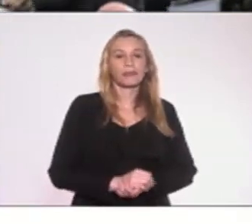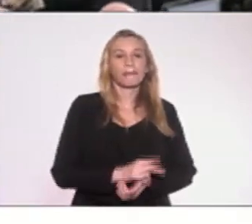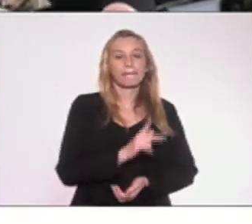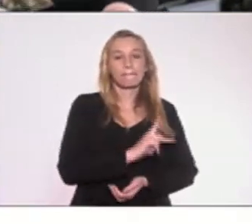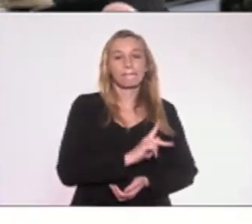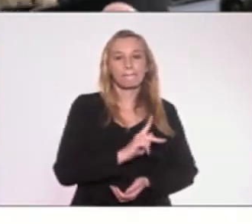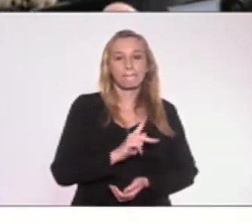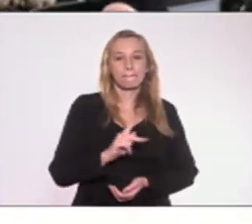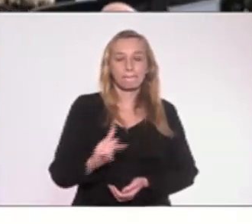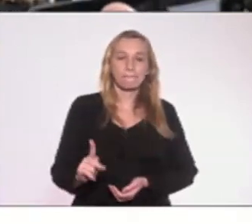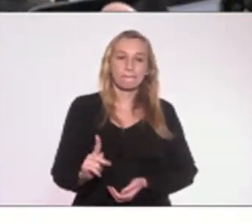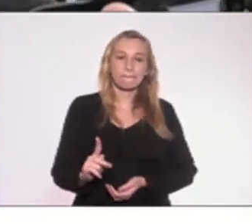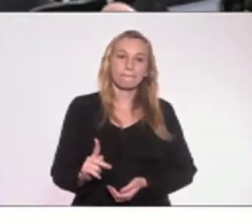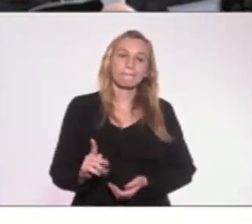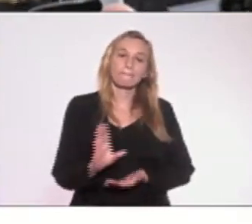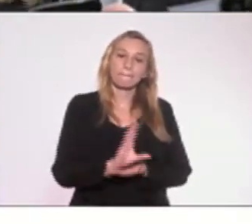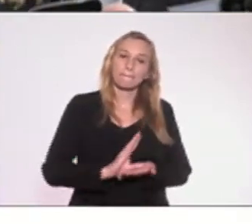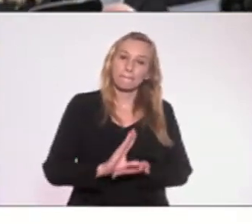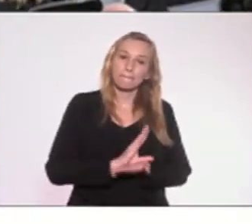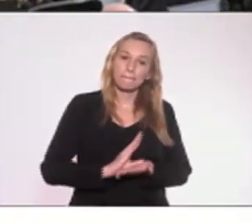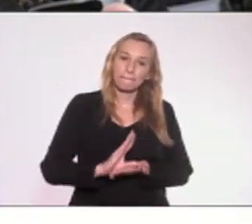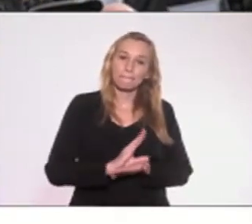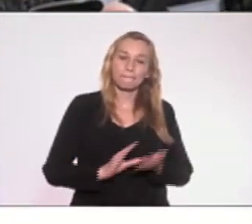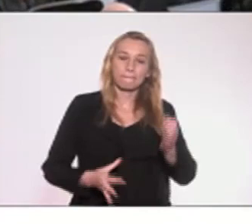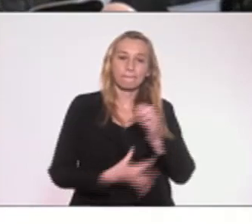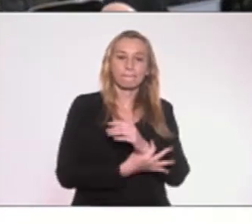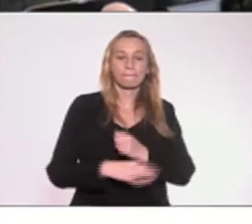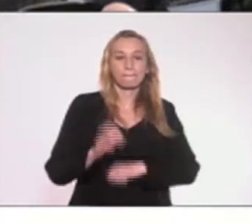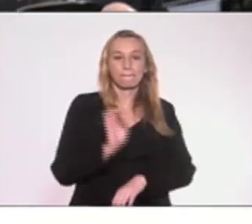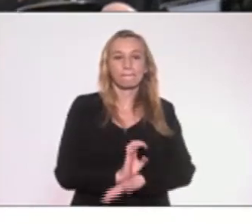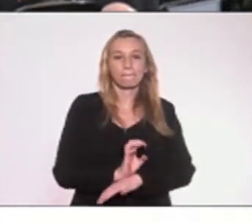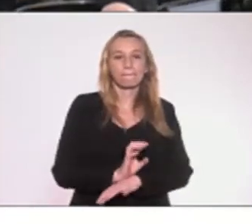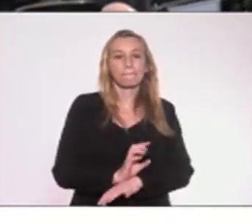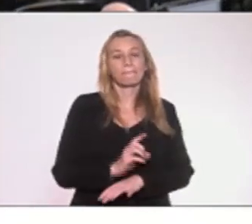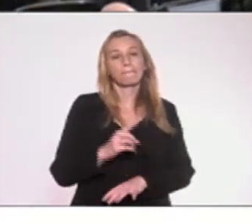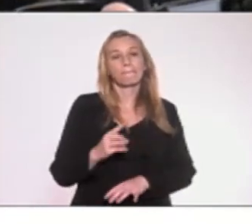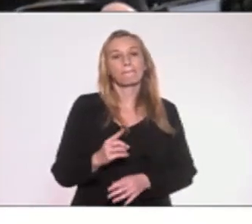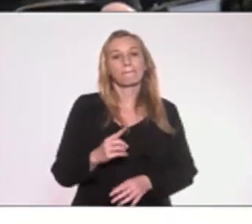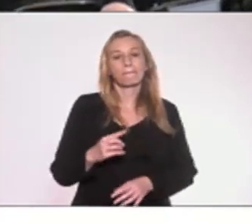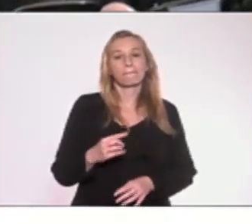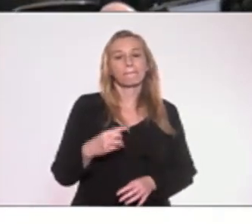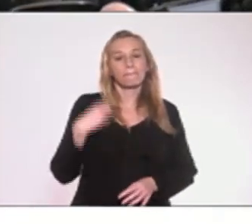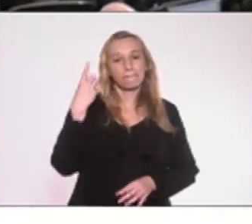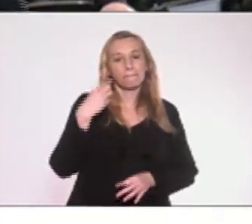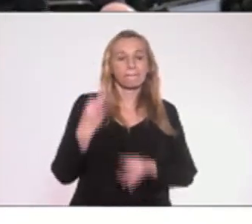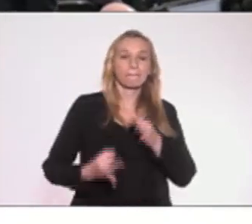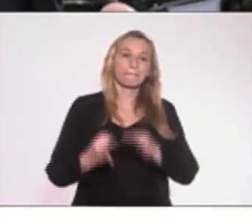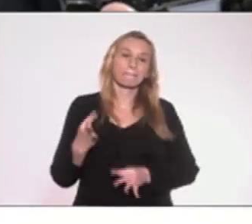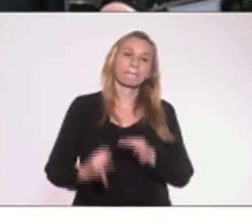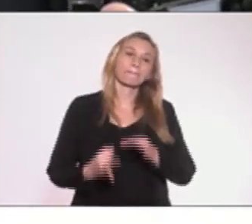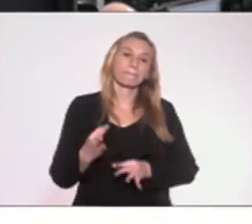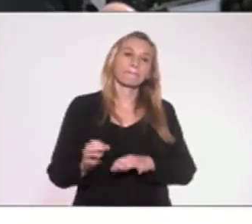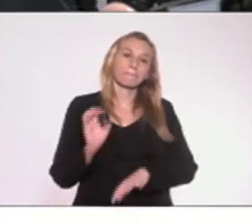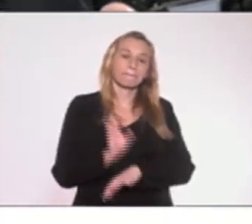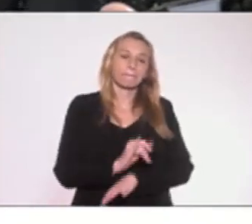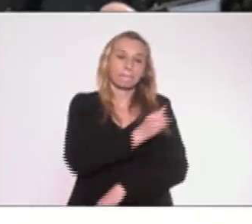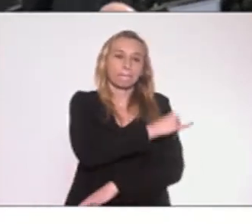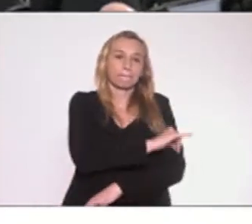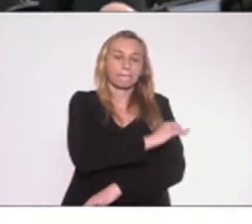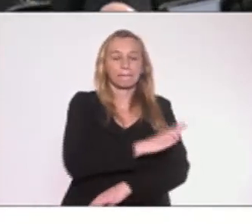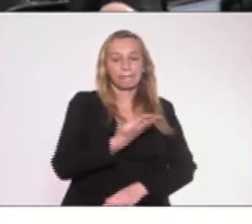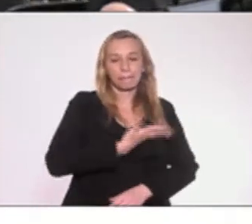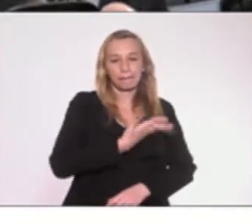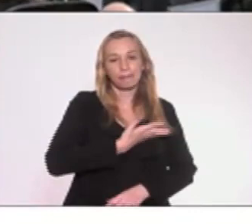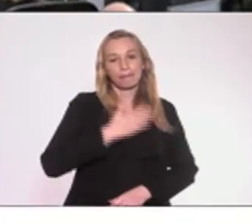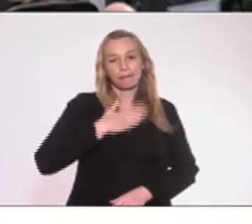presidente do Conselho de Segurança do Estado e desembargador do Tribunal de Justiça do Estado do Rio de Janeiro, meu